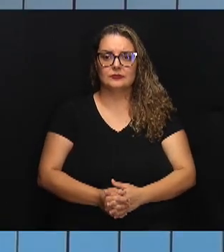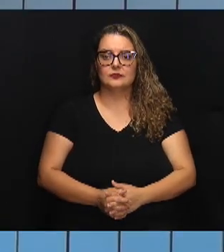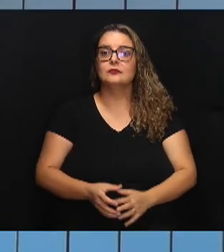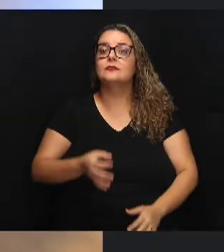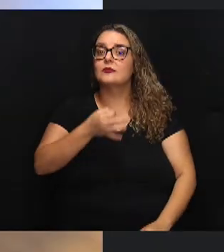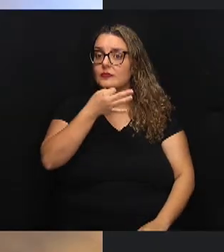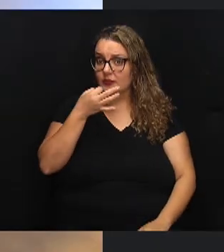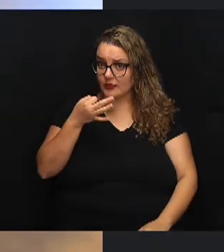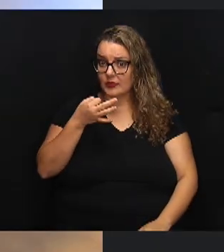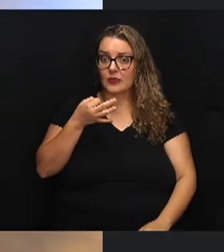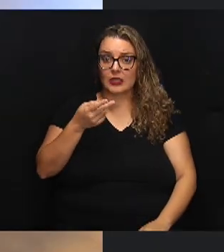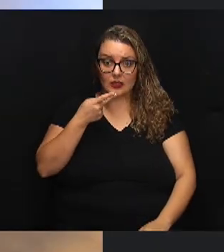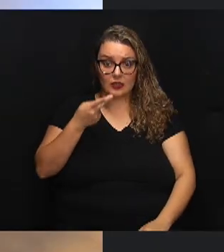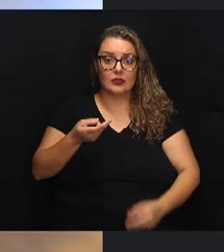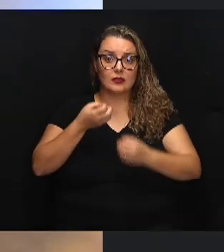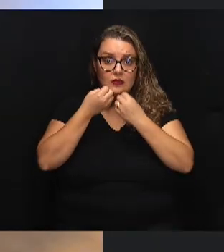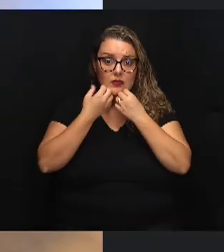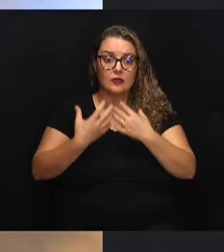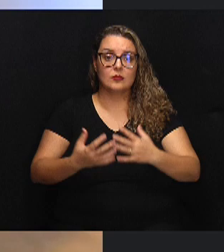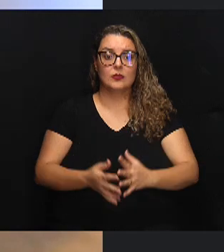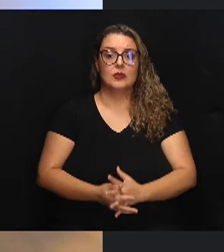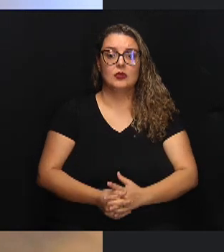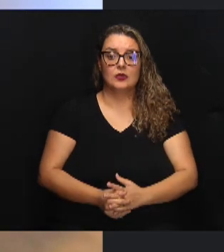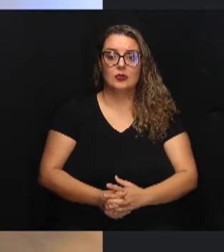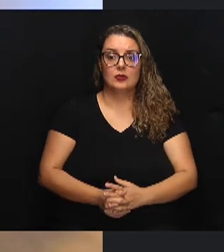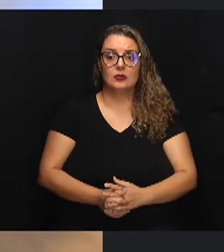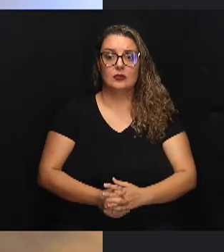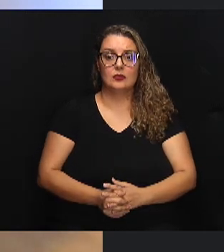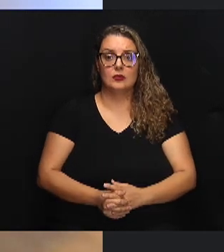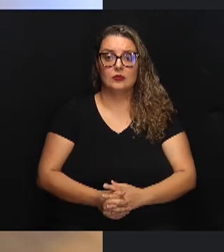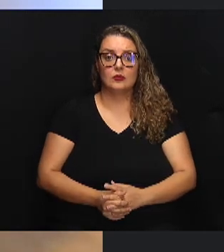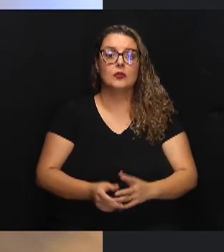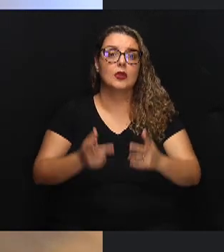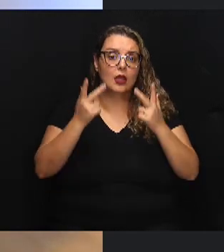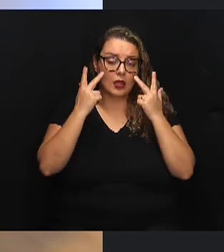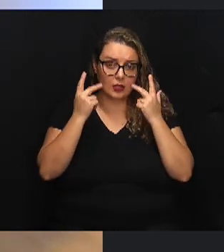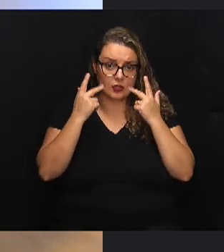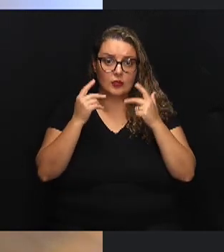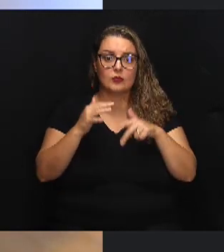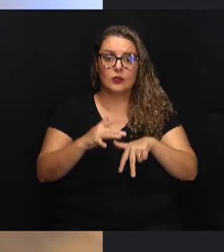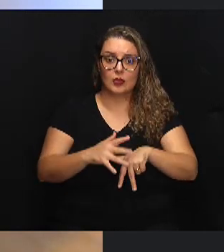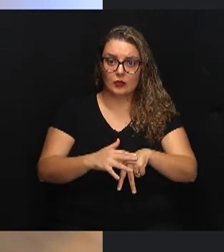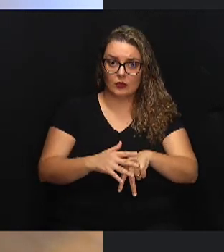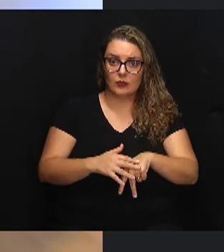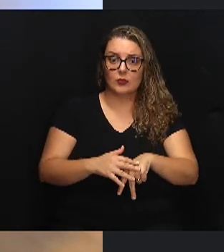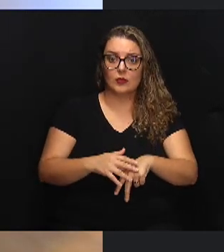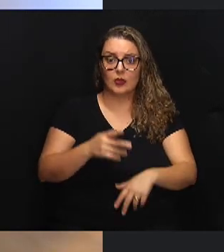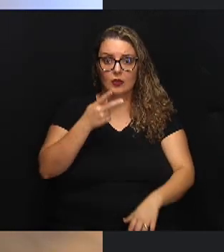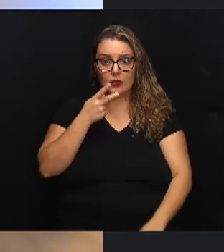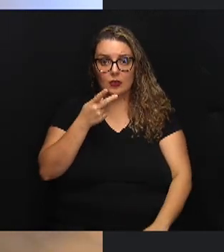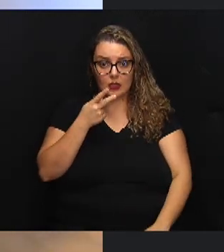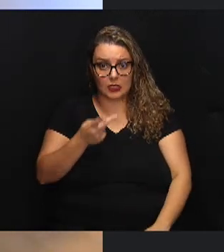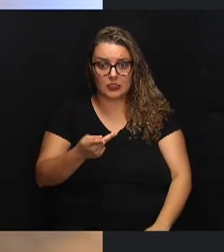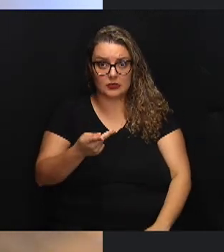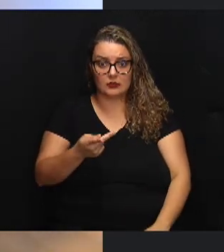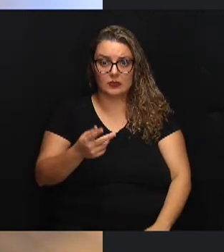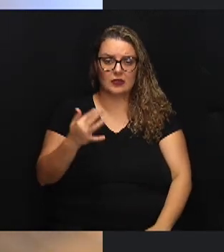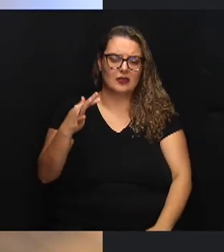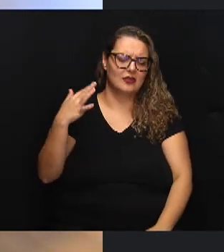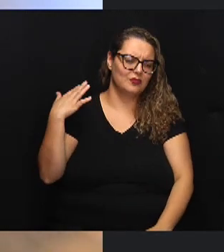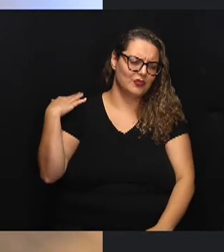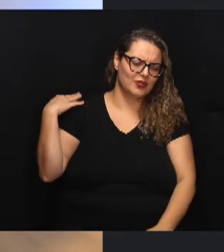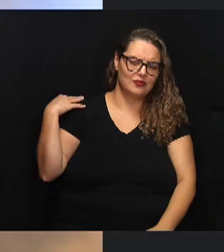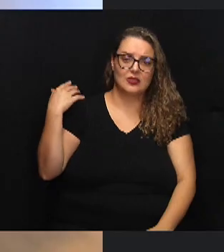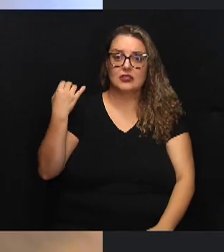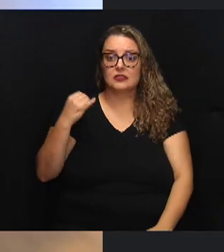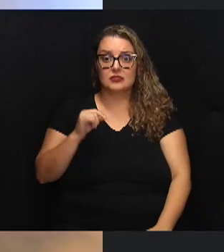Perfeito, sua colocação foi muito boa, porque é comum mesmo o paciente chegar com esse relato E se a pessoa não tem